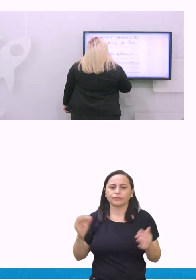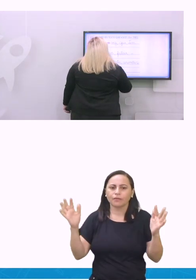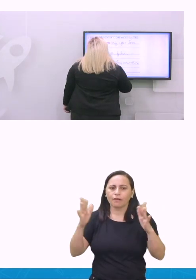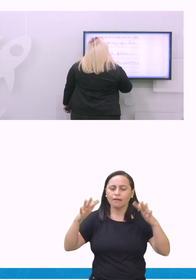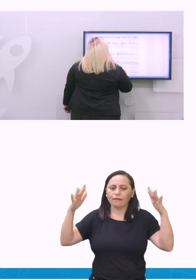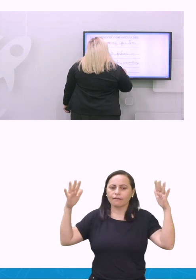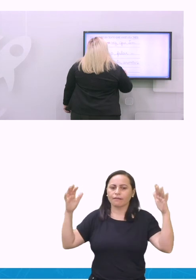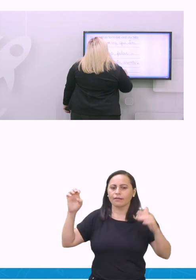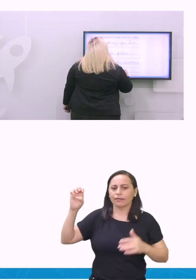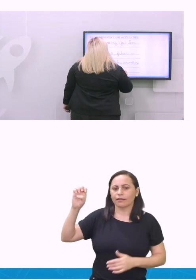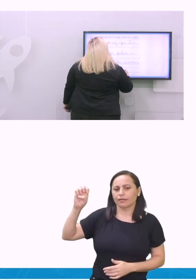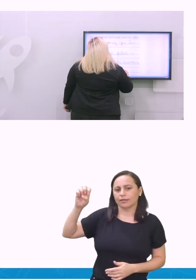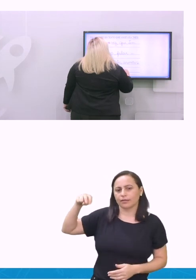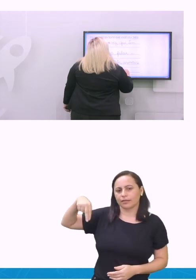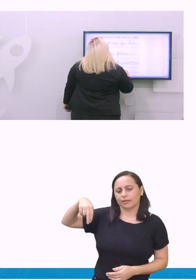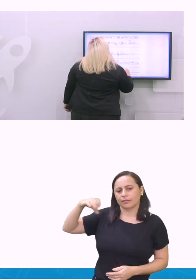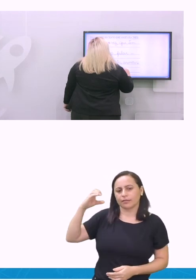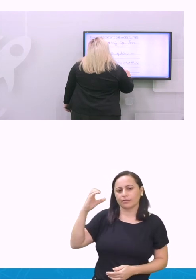Encantada,